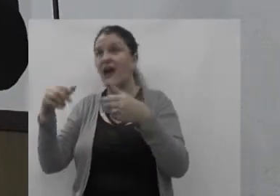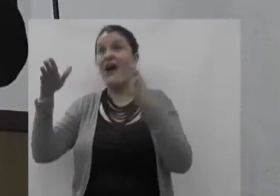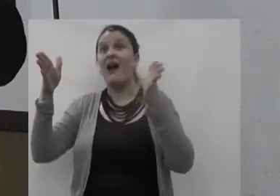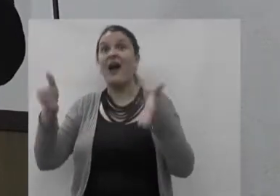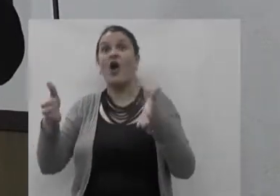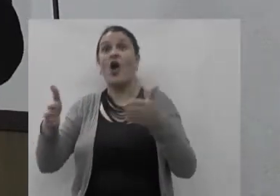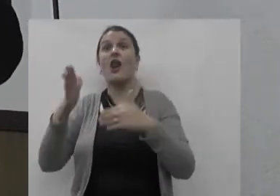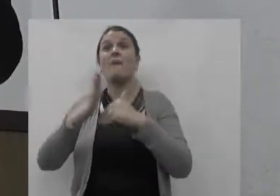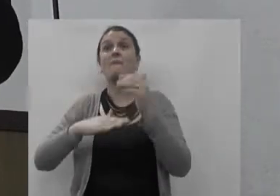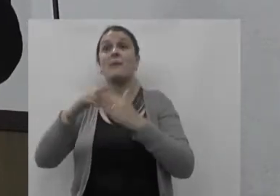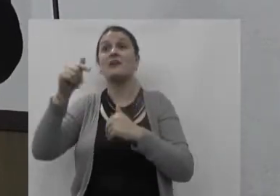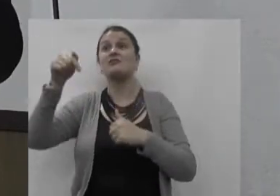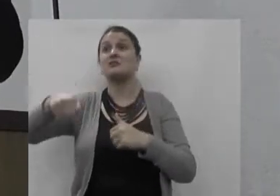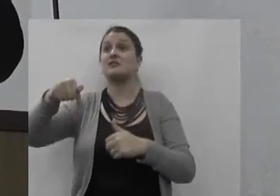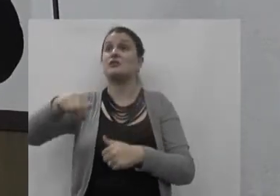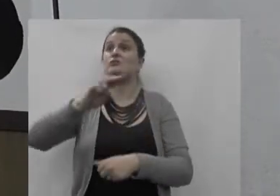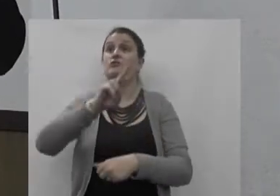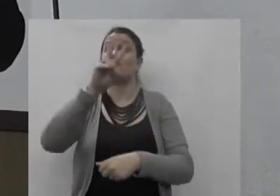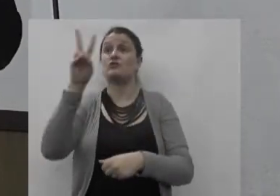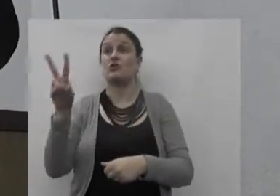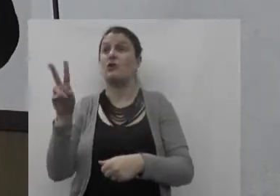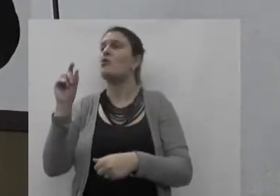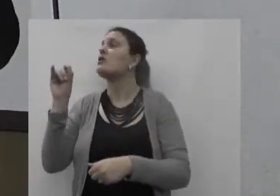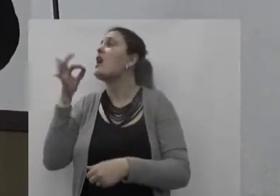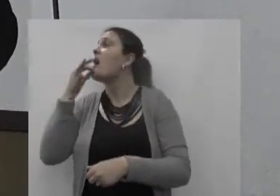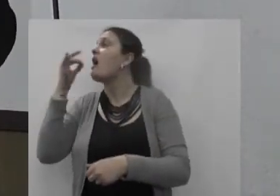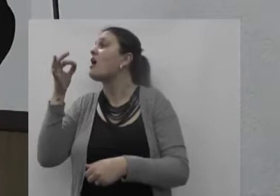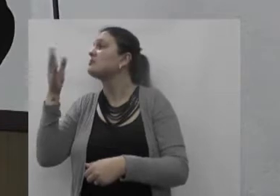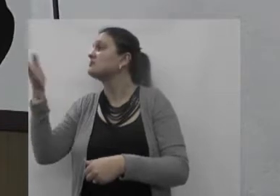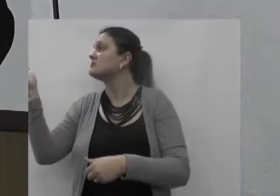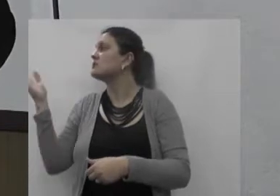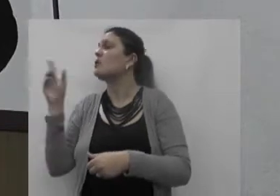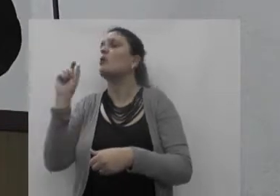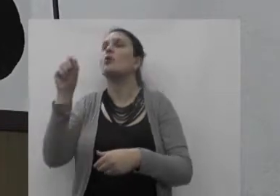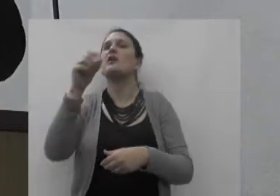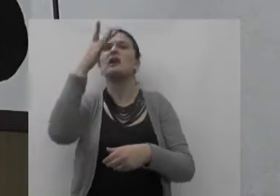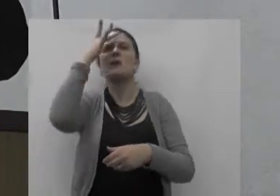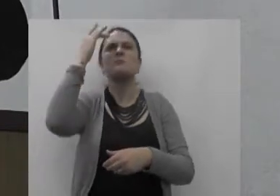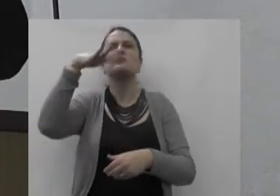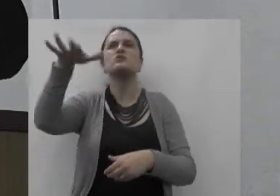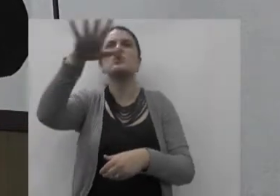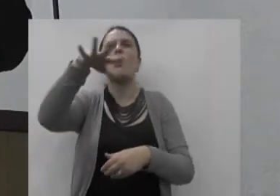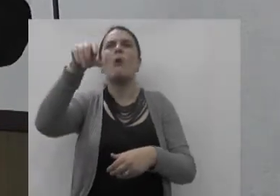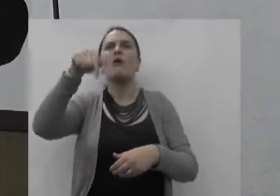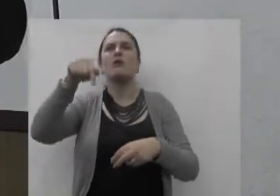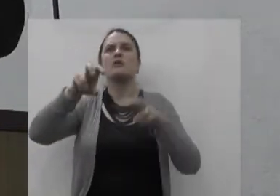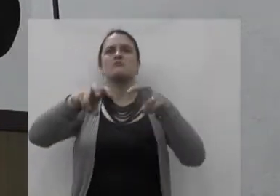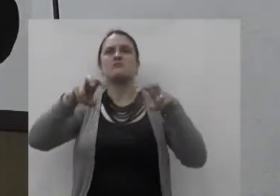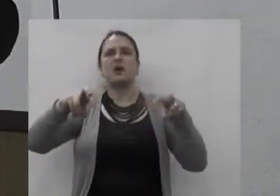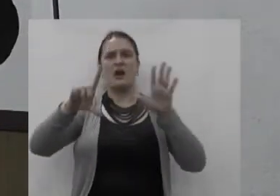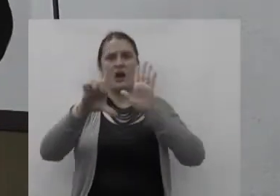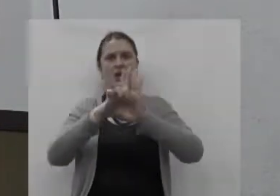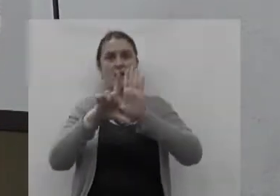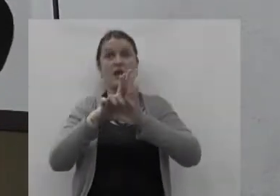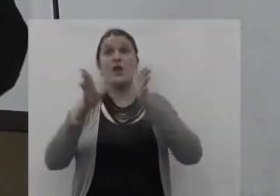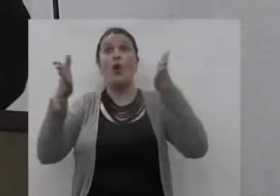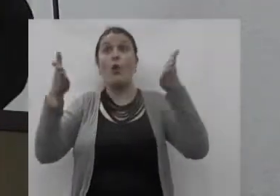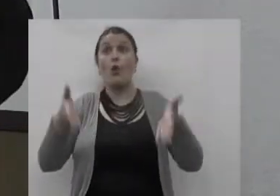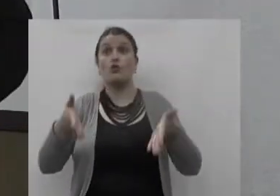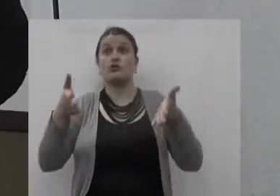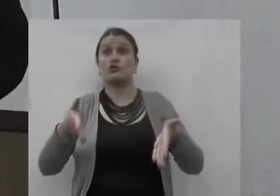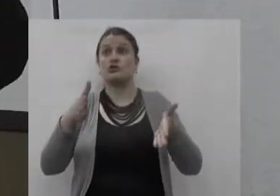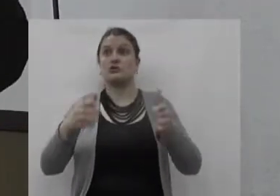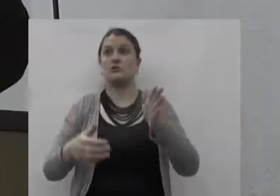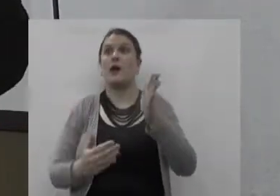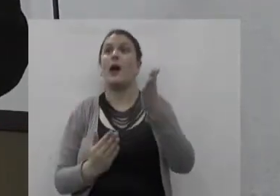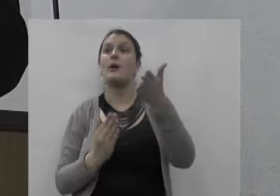colocada em prática? O que os senhores me dizem? O que o público aqui presente me diz? Esta lei foi sancionada hoje,